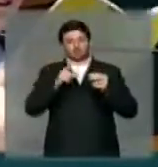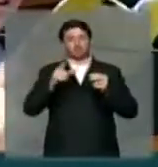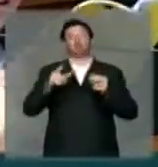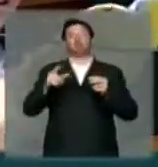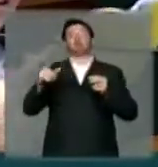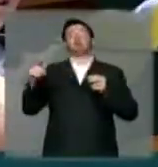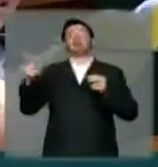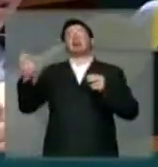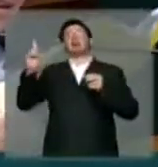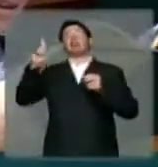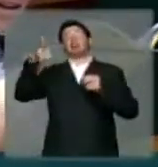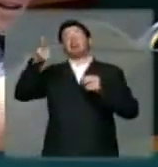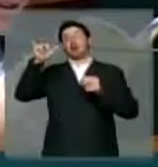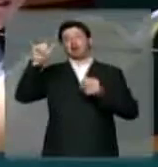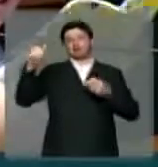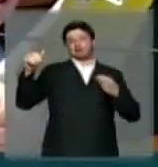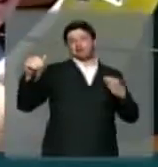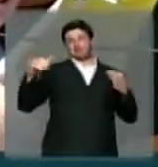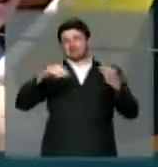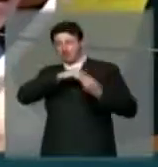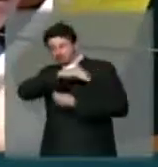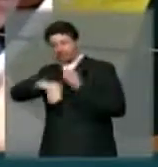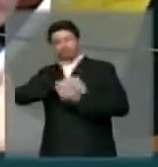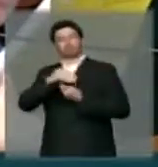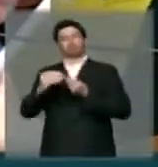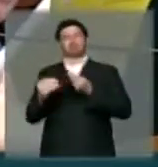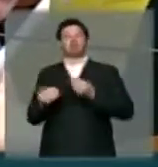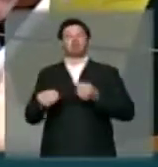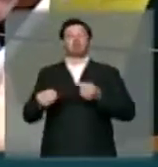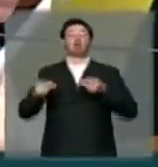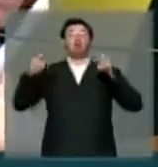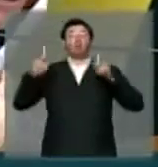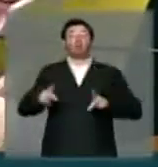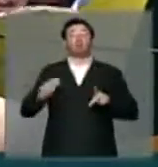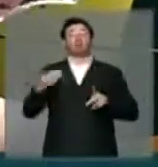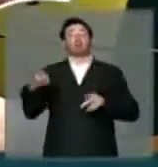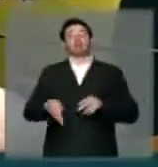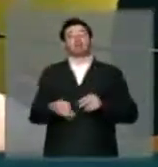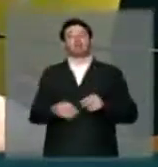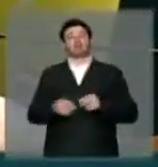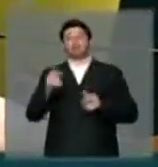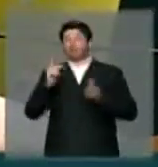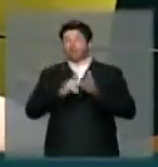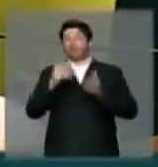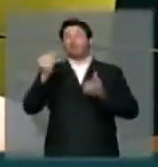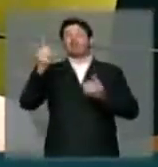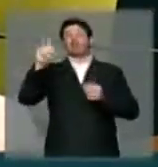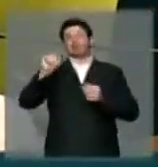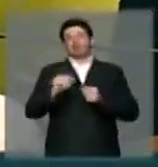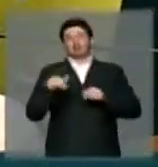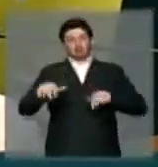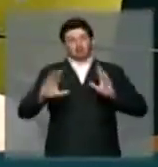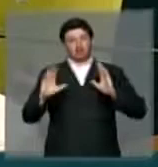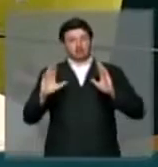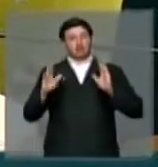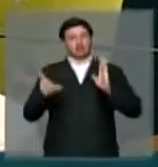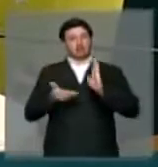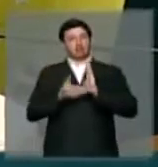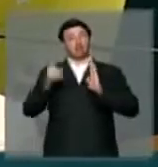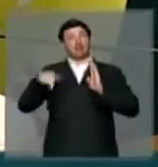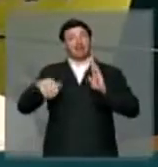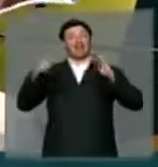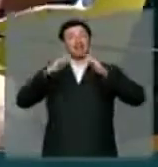sol da democracia direta e participativa com a presença de povo nessa casa. Não é tão verdade que essa casa é a casa do